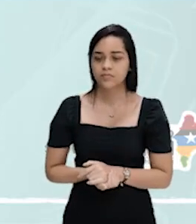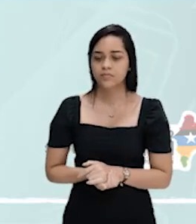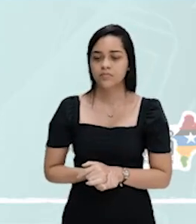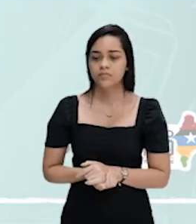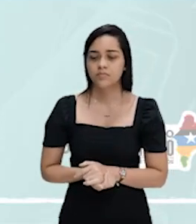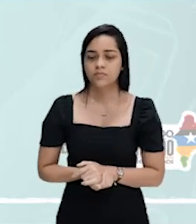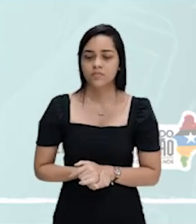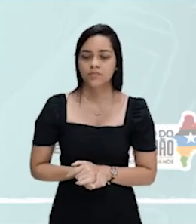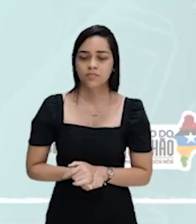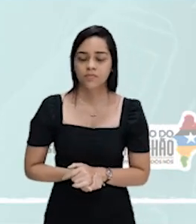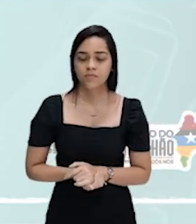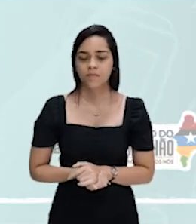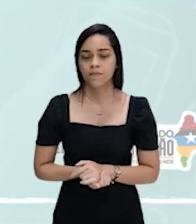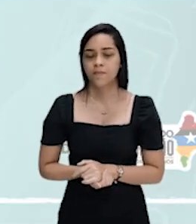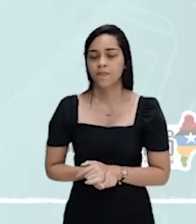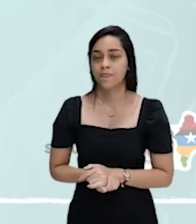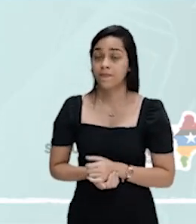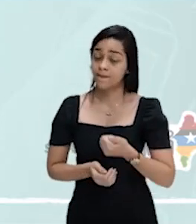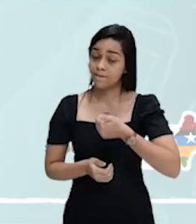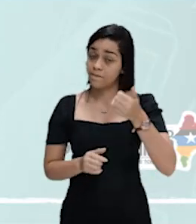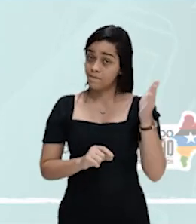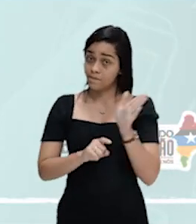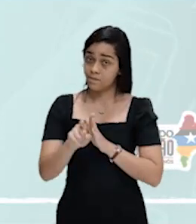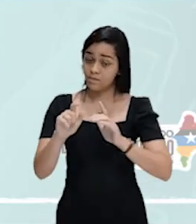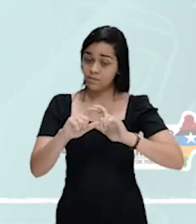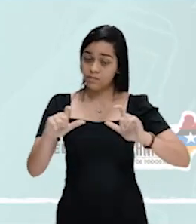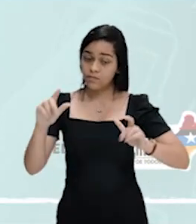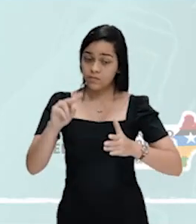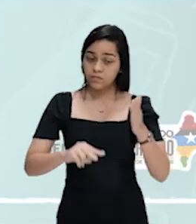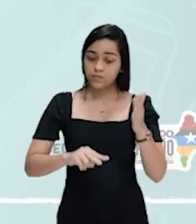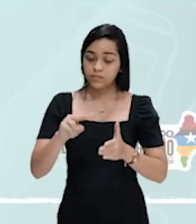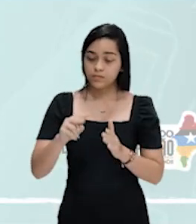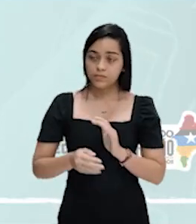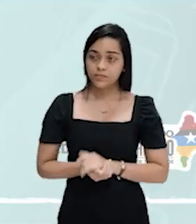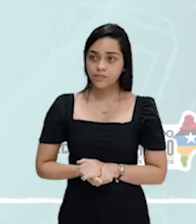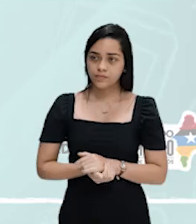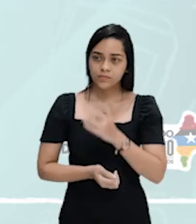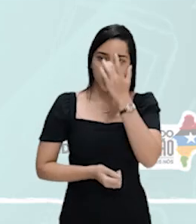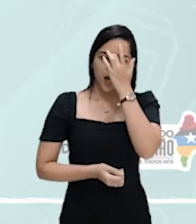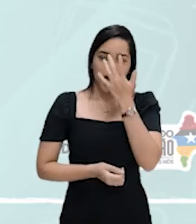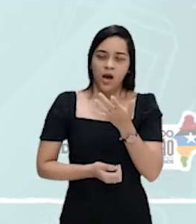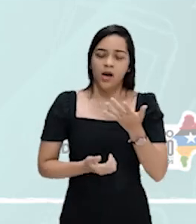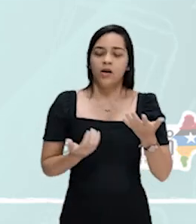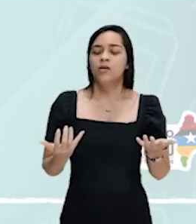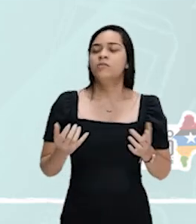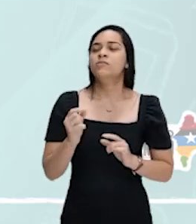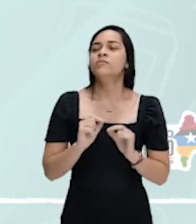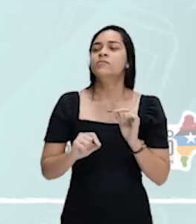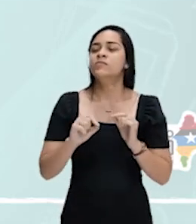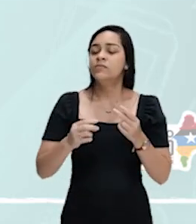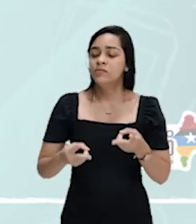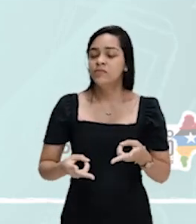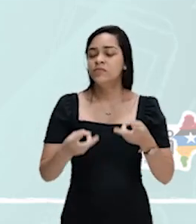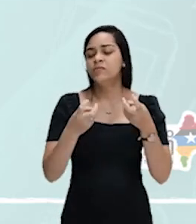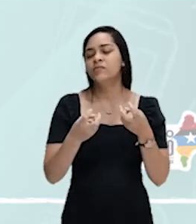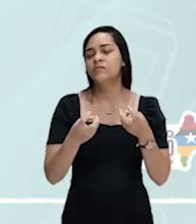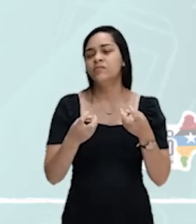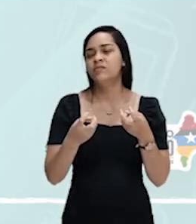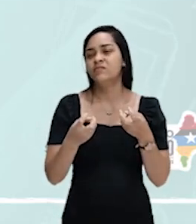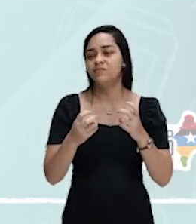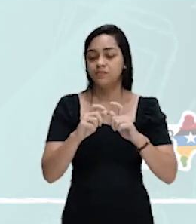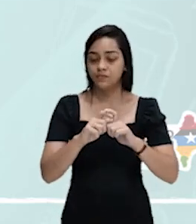subordinadas adjetivas em explicativas ou restritivas O mais difícil é isso é seria identificar